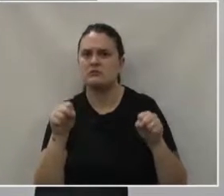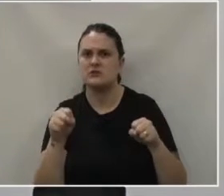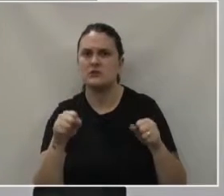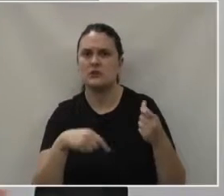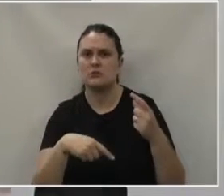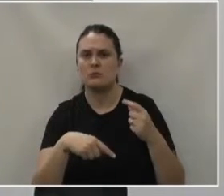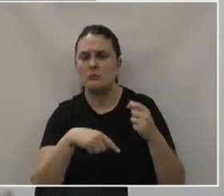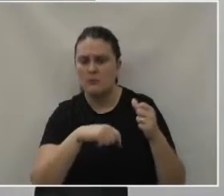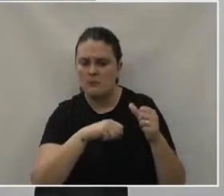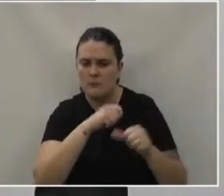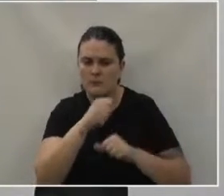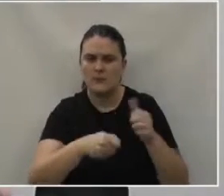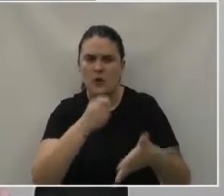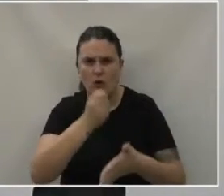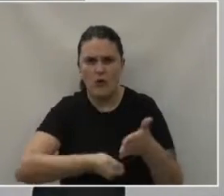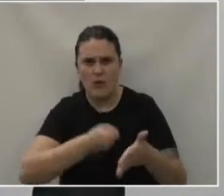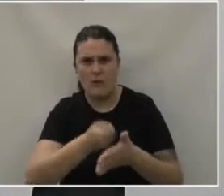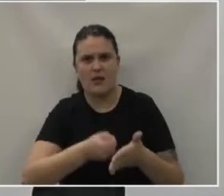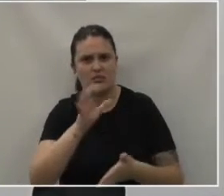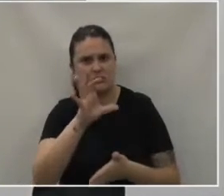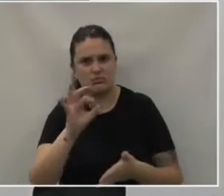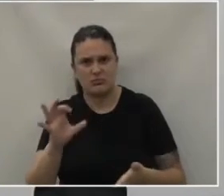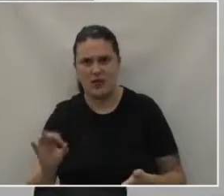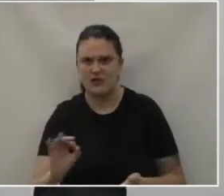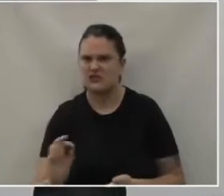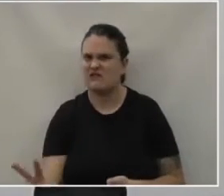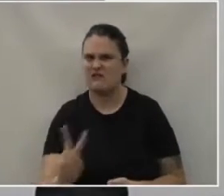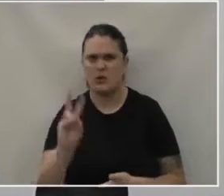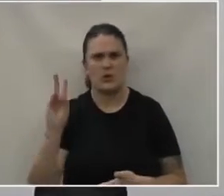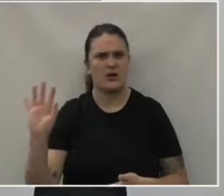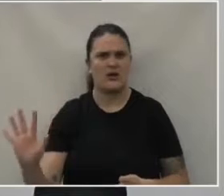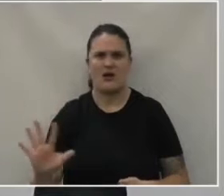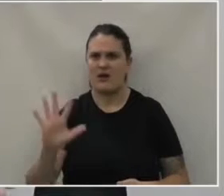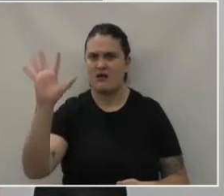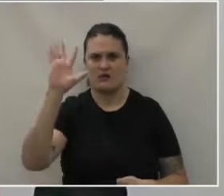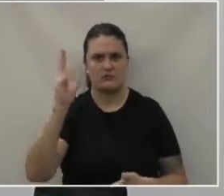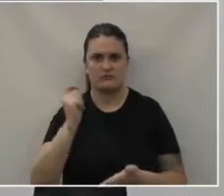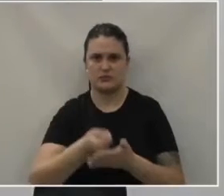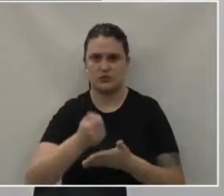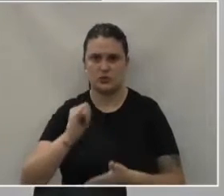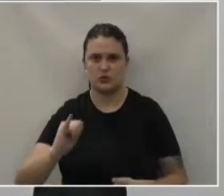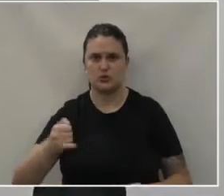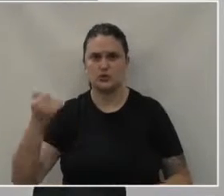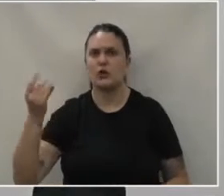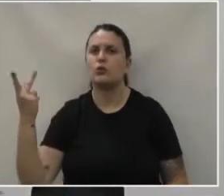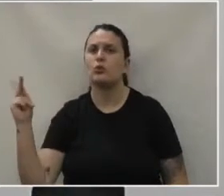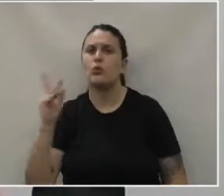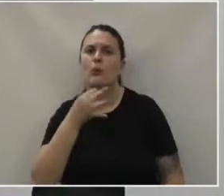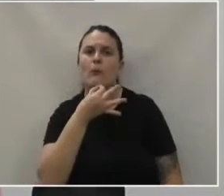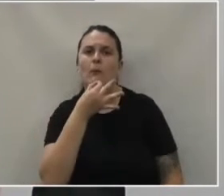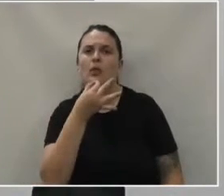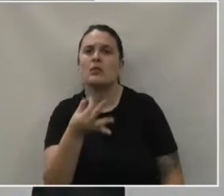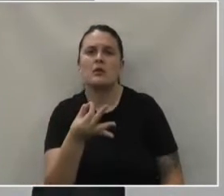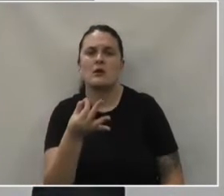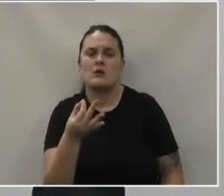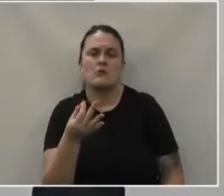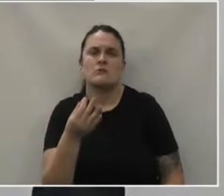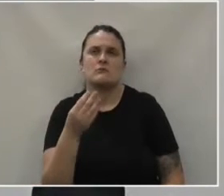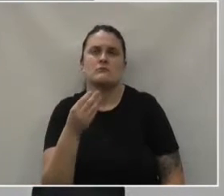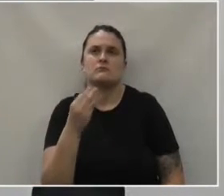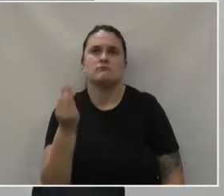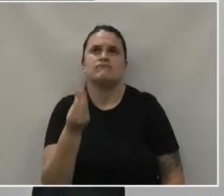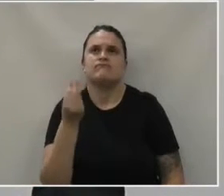partir para isso, para cobrar até a entrada da pessoa que vai dentro de uma instituição. Então, gostaria da tua opinião em relação a essa